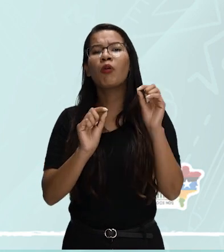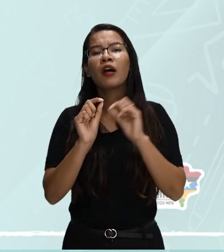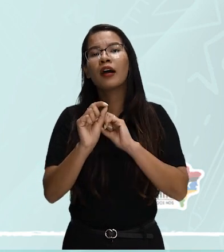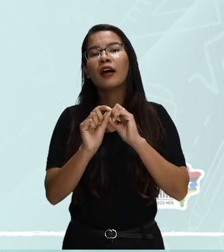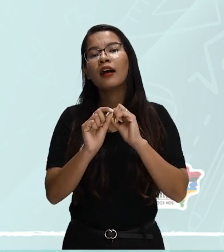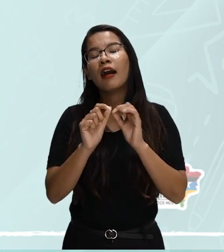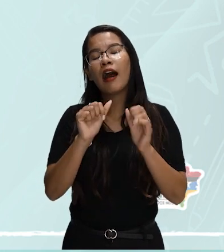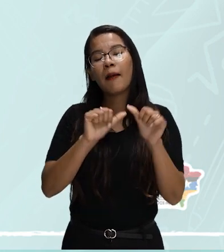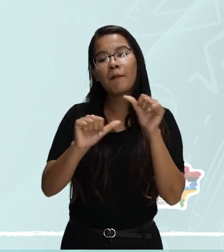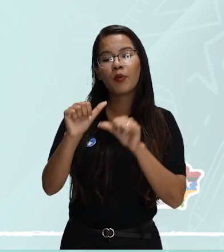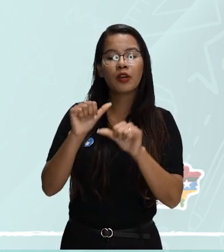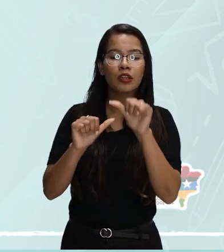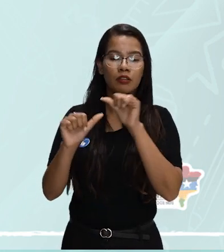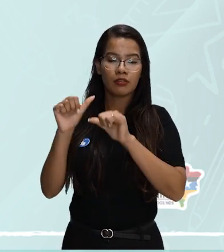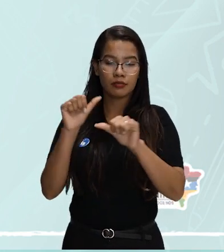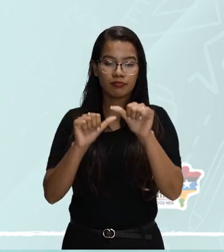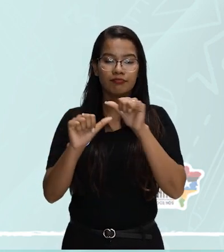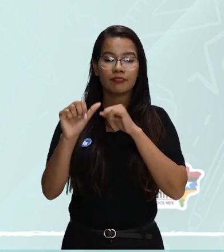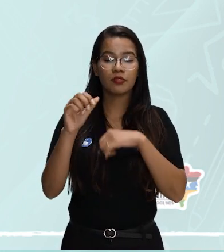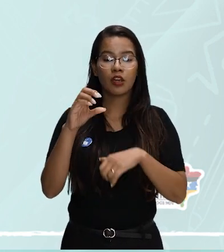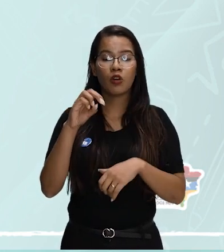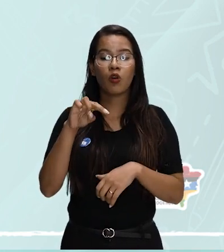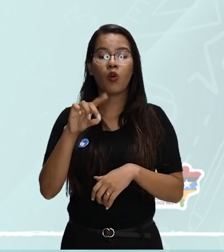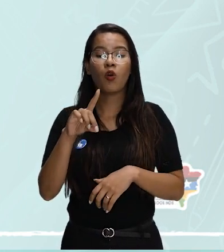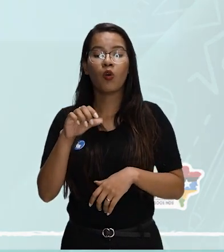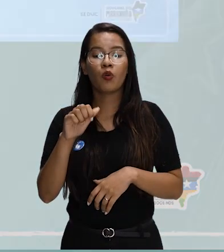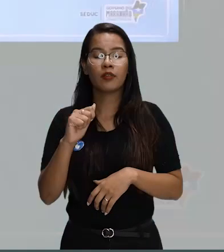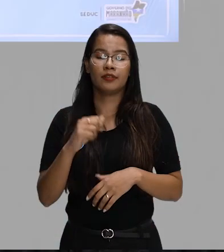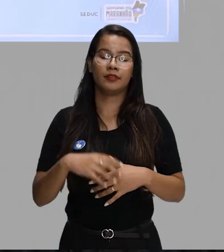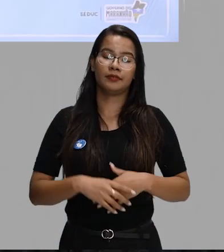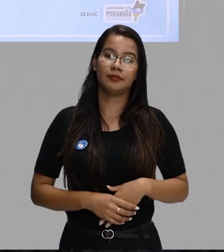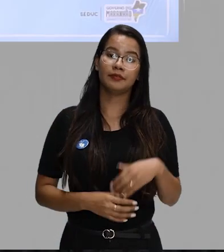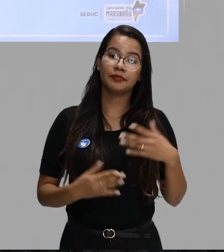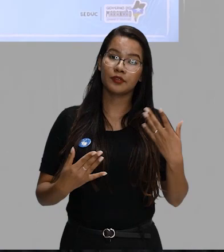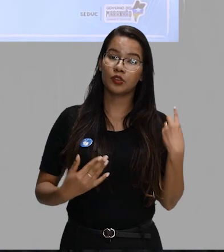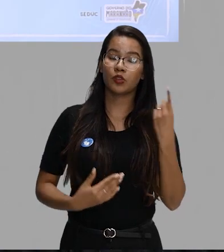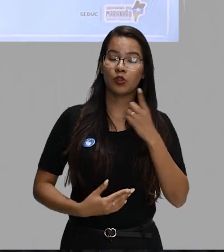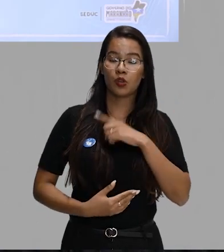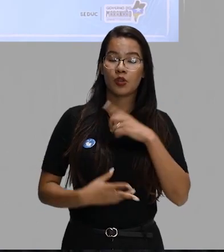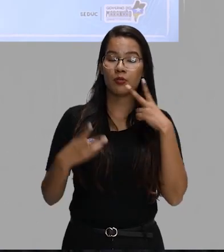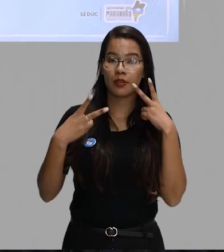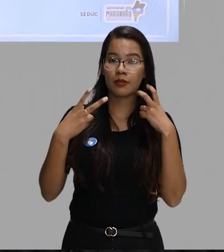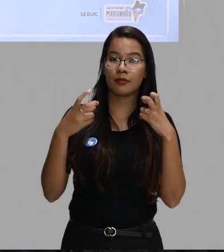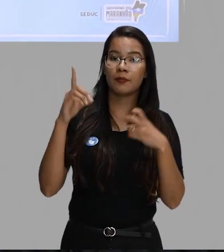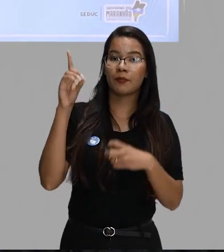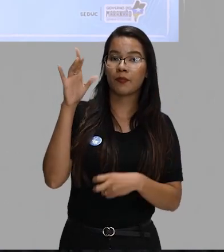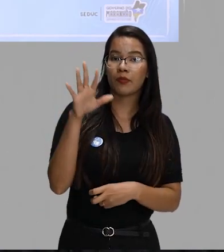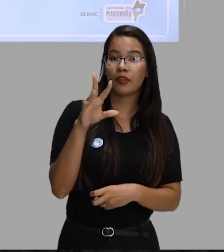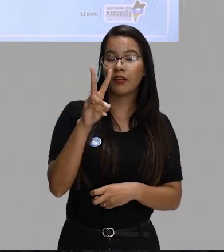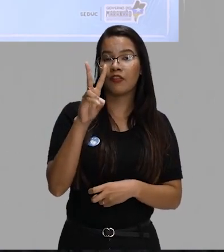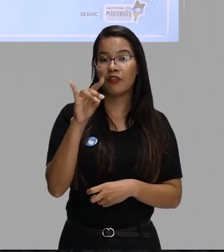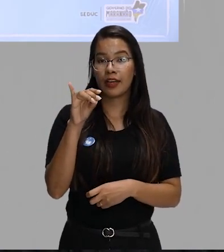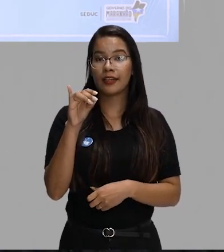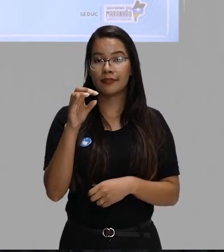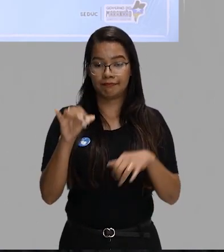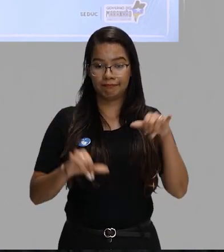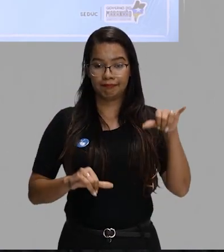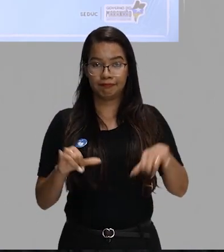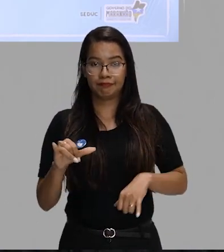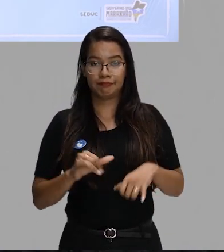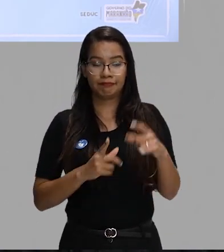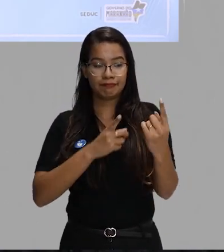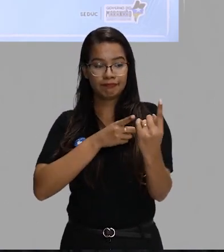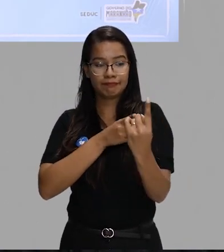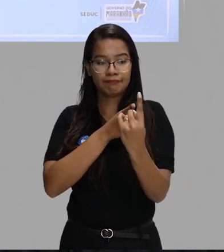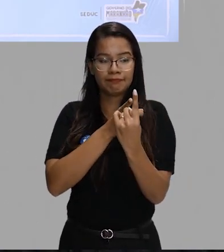do comprimento de onda. Então, o que nós vamos perceber é que essa luz ela vai sofrer um desvio, né, quando